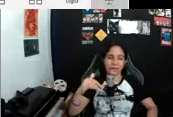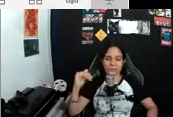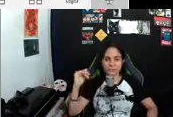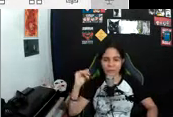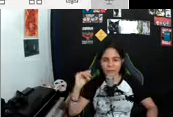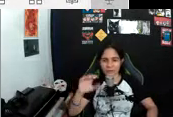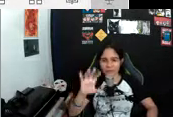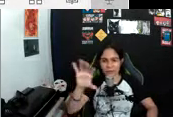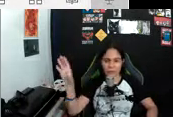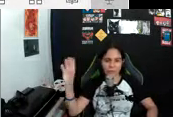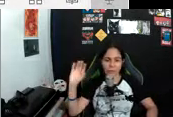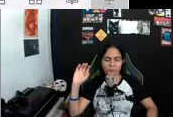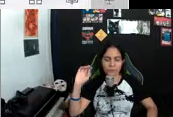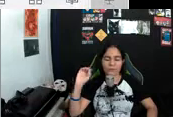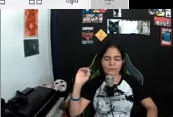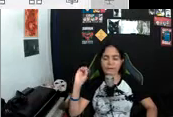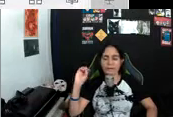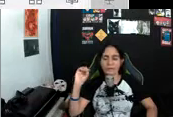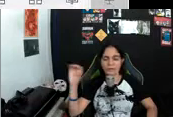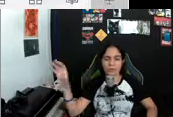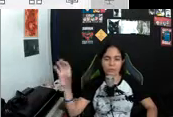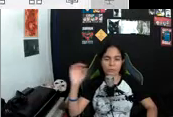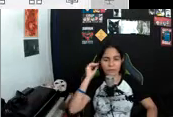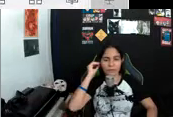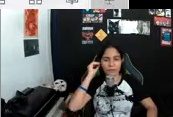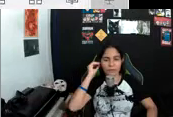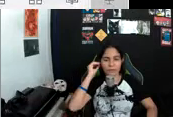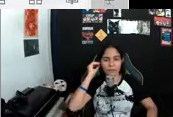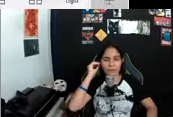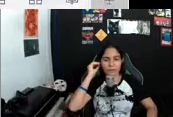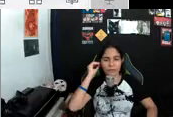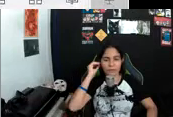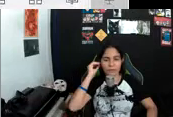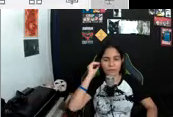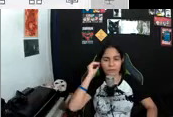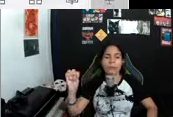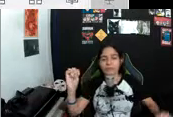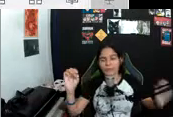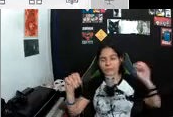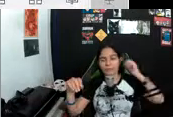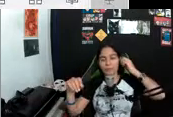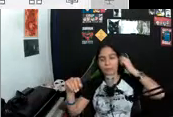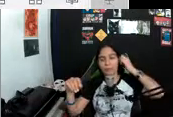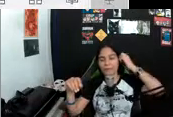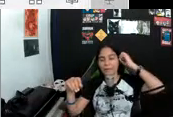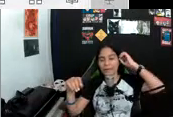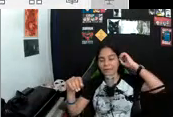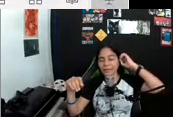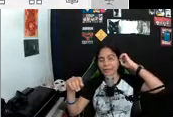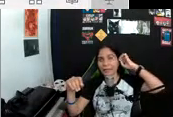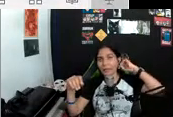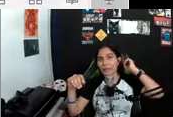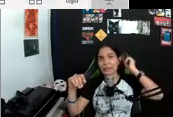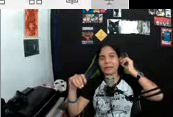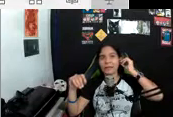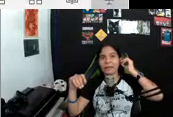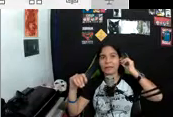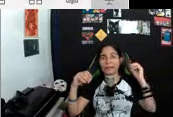gente vai falar sobre isso, né? Alguns desses aí a gente vai falar um pouco mais para frente na aula de hoje. Mas a questão da